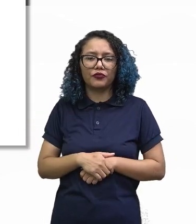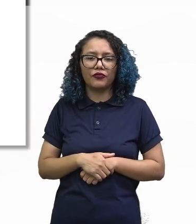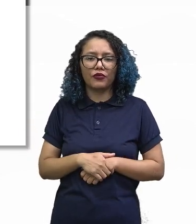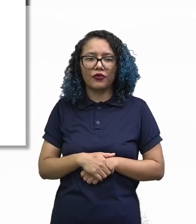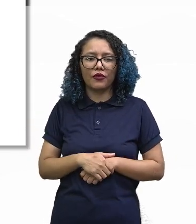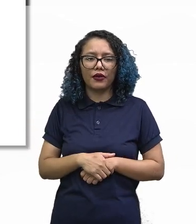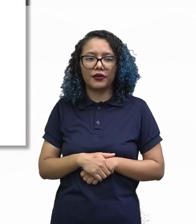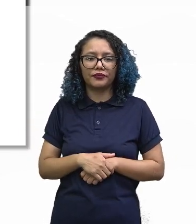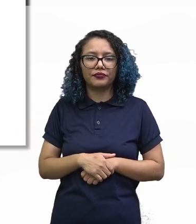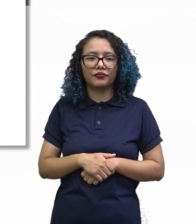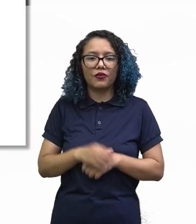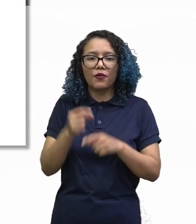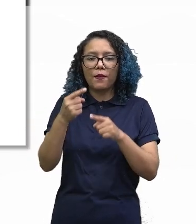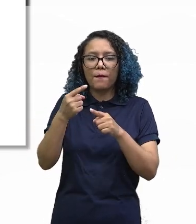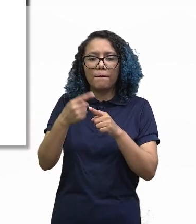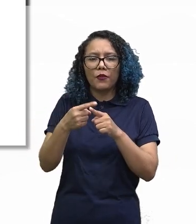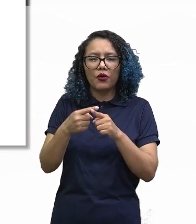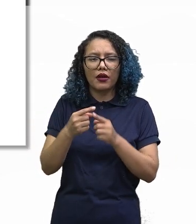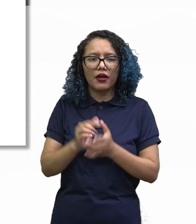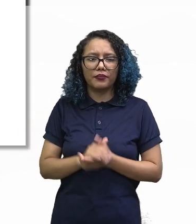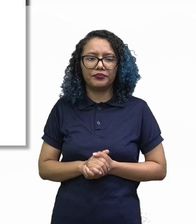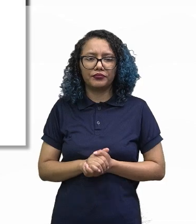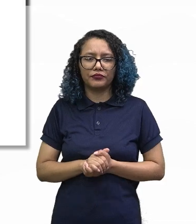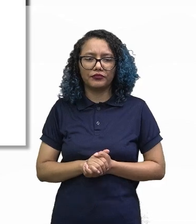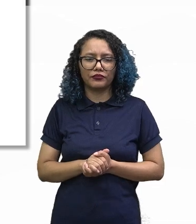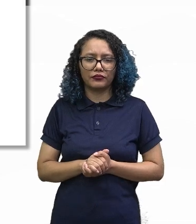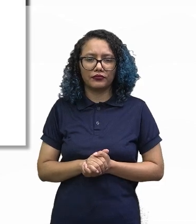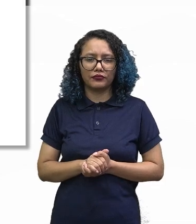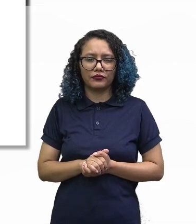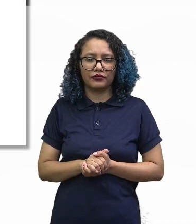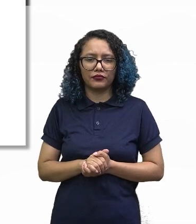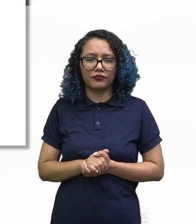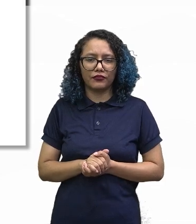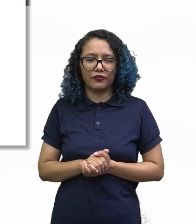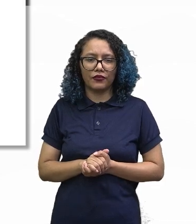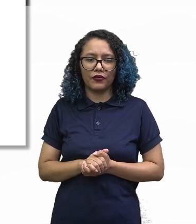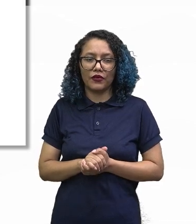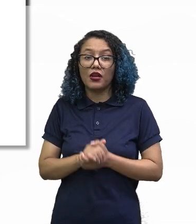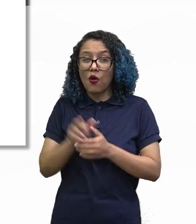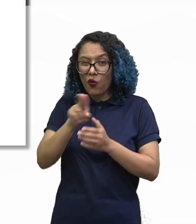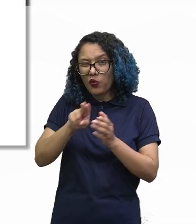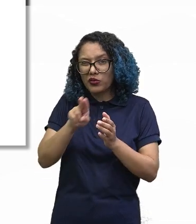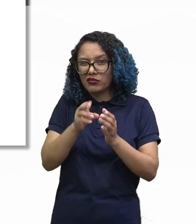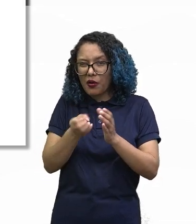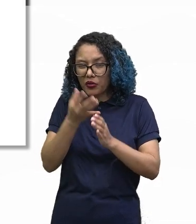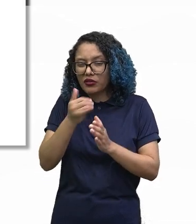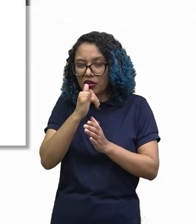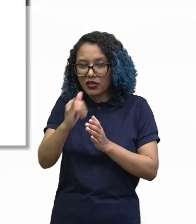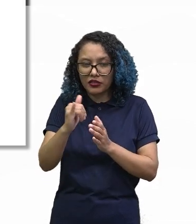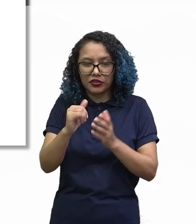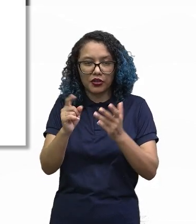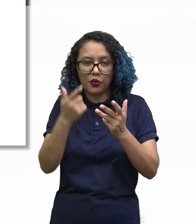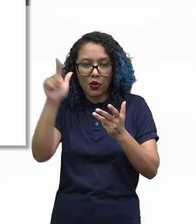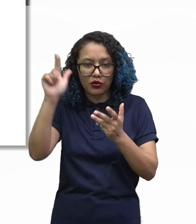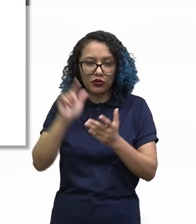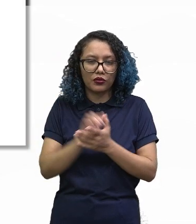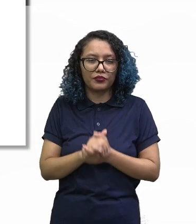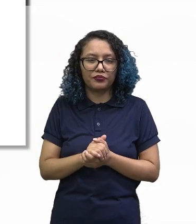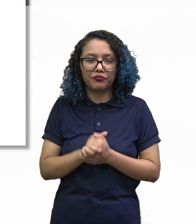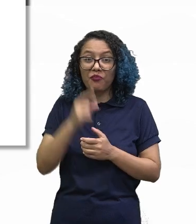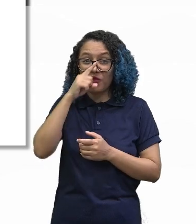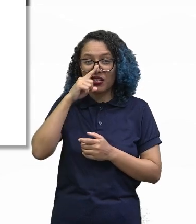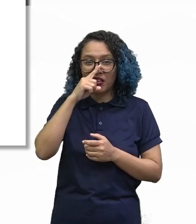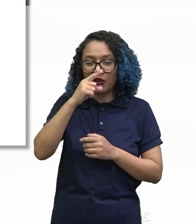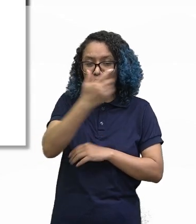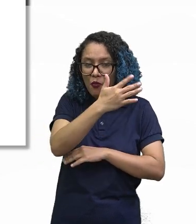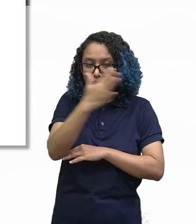de geração de energia nas usinas. Uma outra desvantagem, riscos ambientais